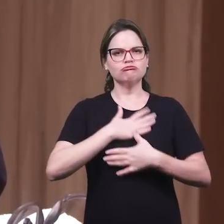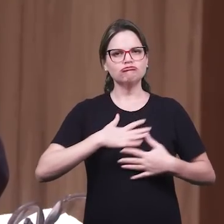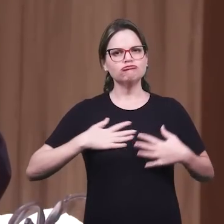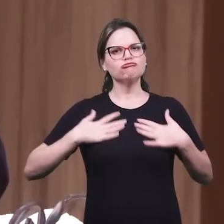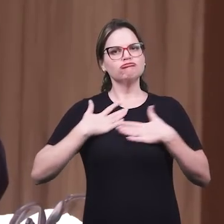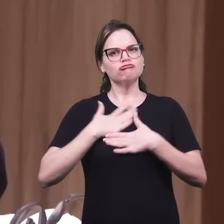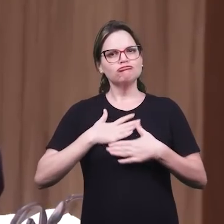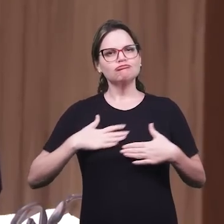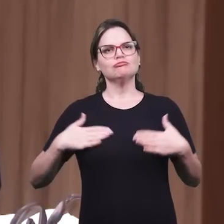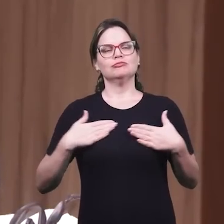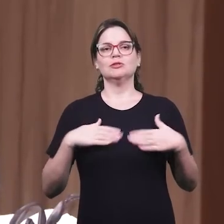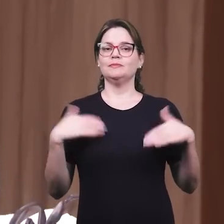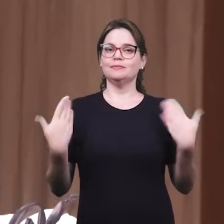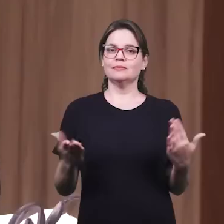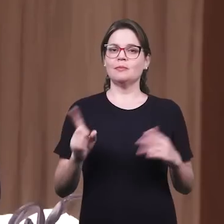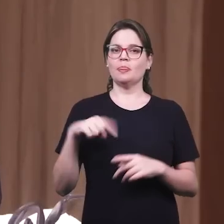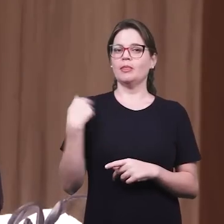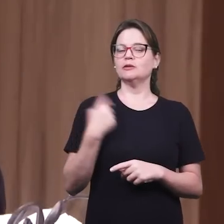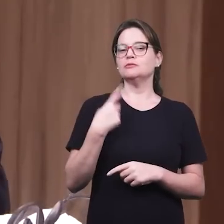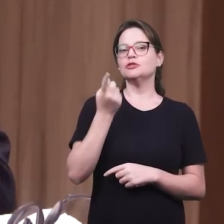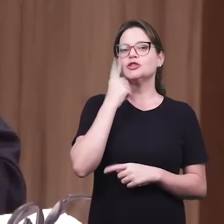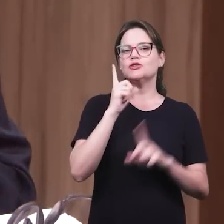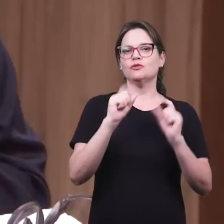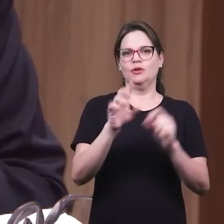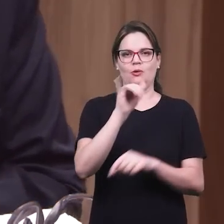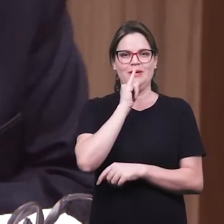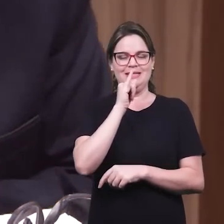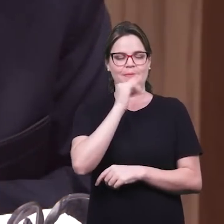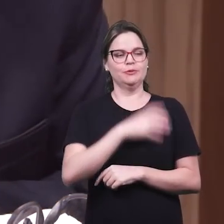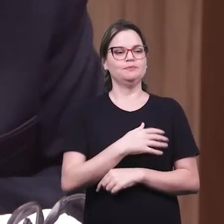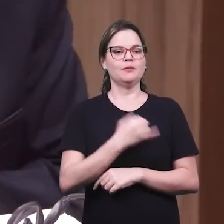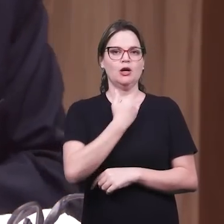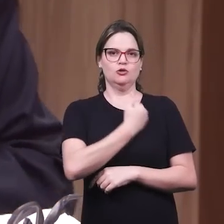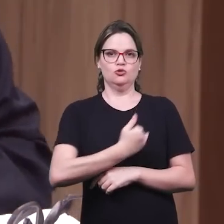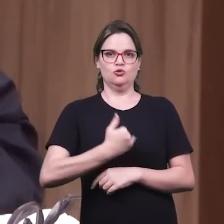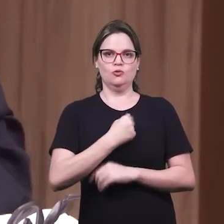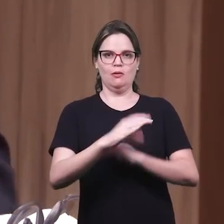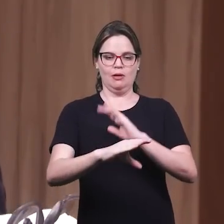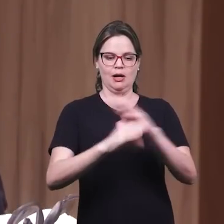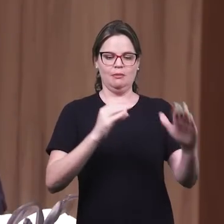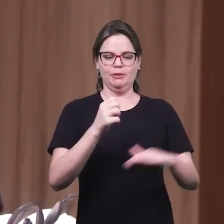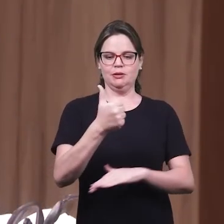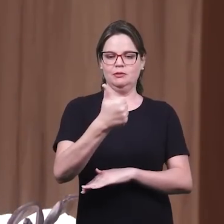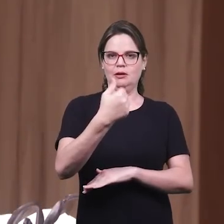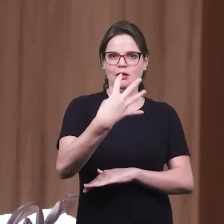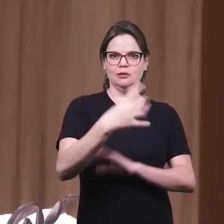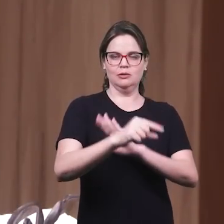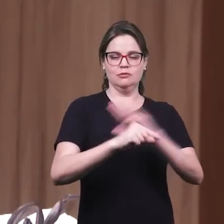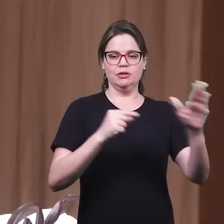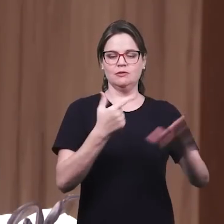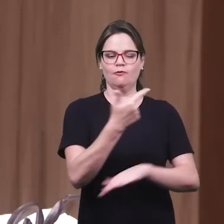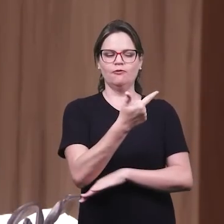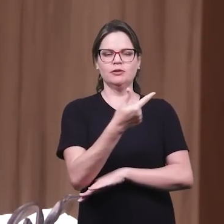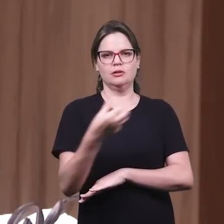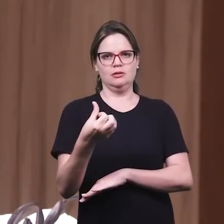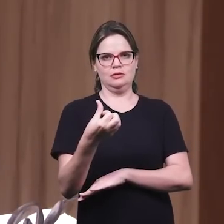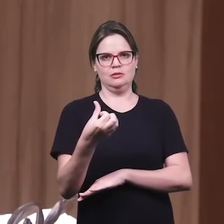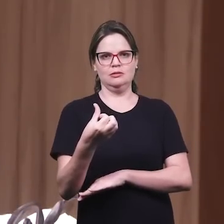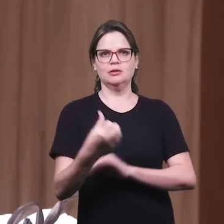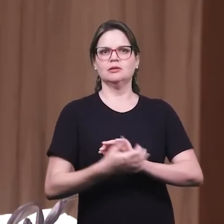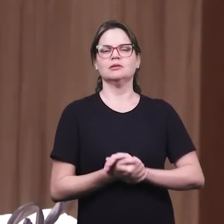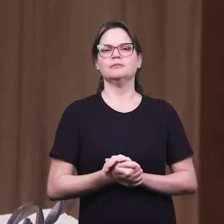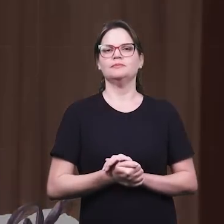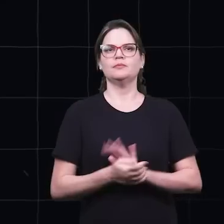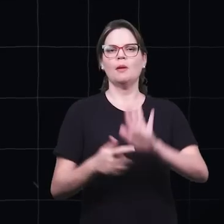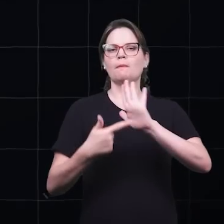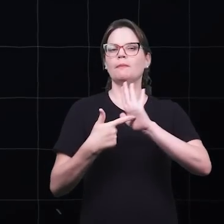satisfação. Então a gente vê, inclusive, quando João, no capítulo 14, verso 26, a palavra de Deus